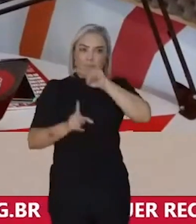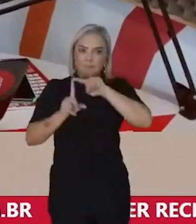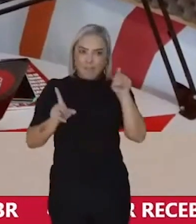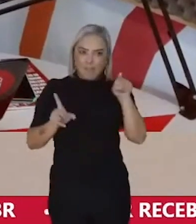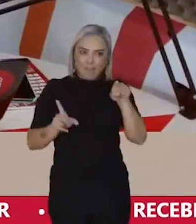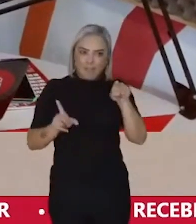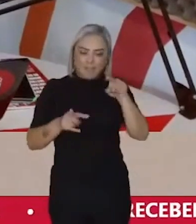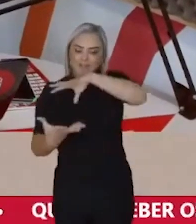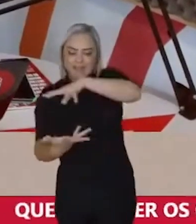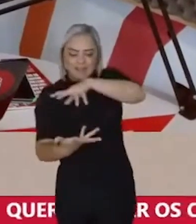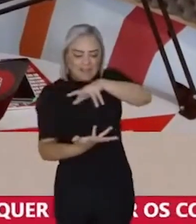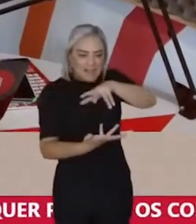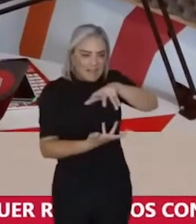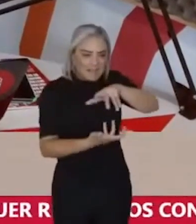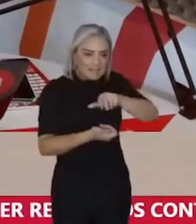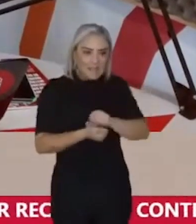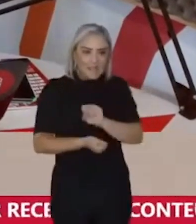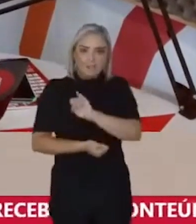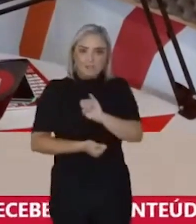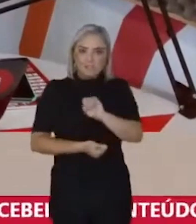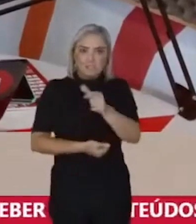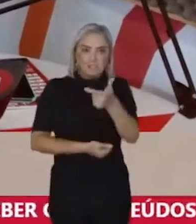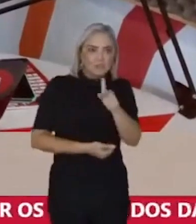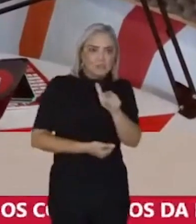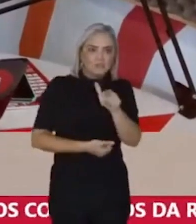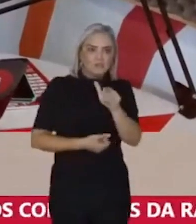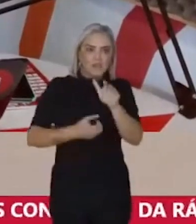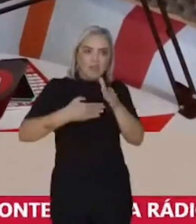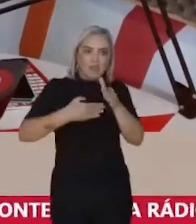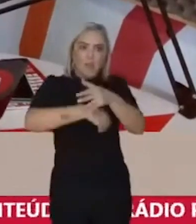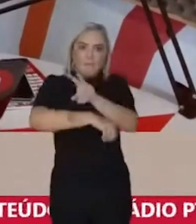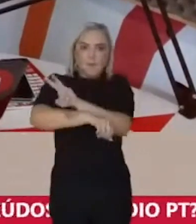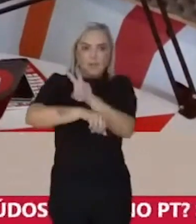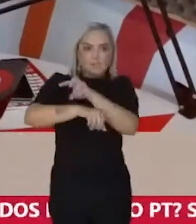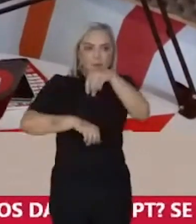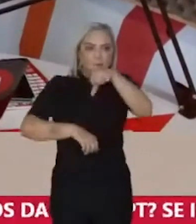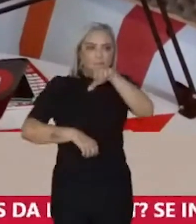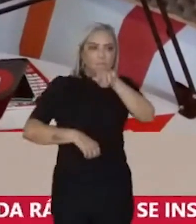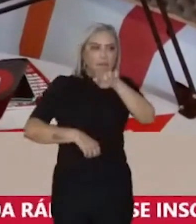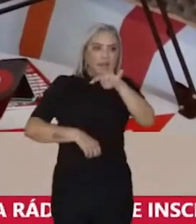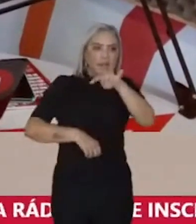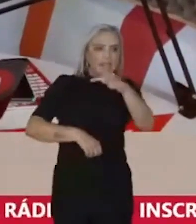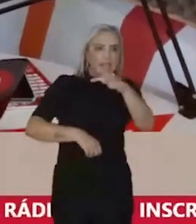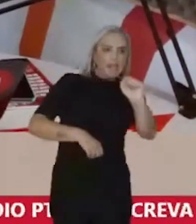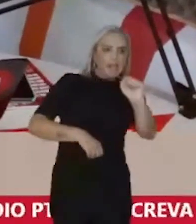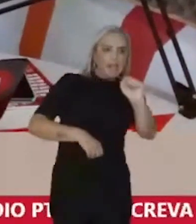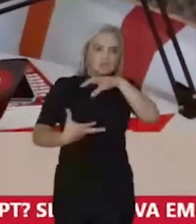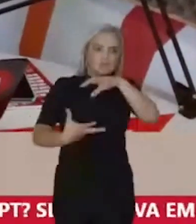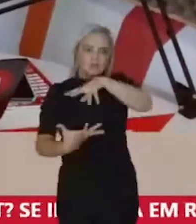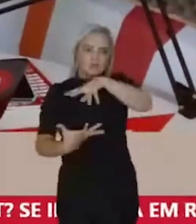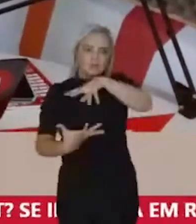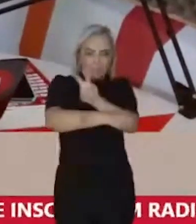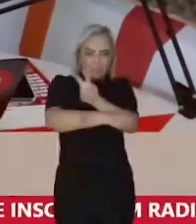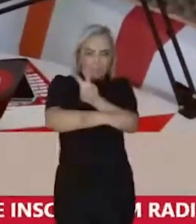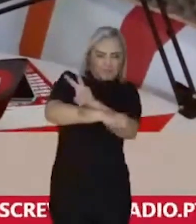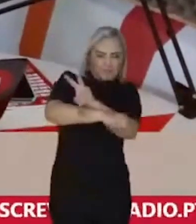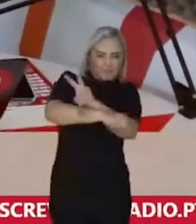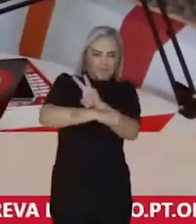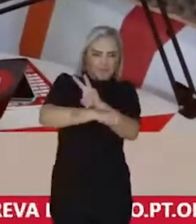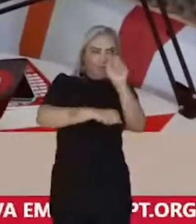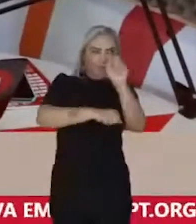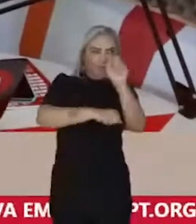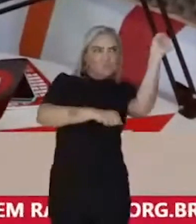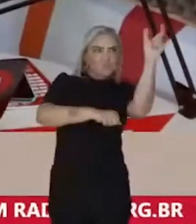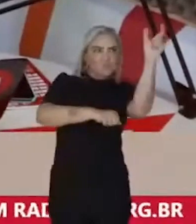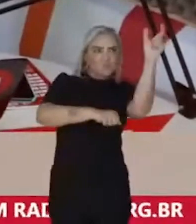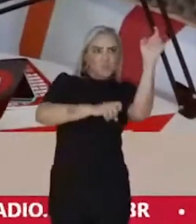Terra, se não houvesse o campo magnético da Terra, não haveria vida em nosso país, porque essa radiação, as partículas